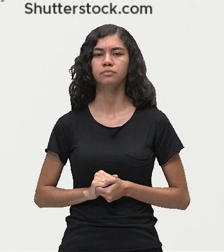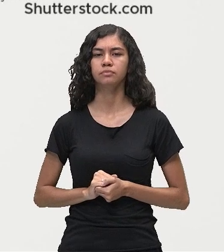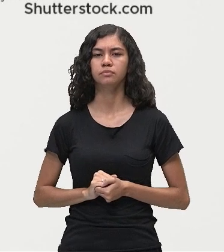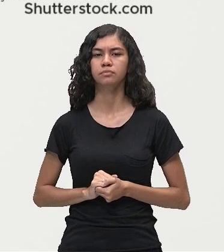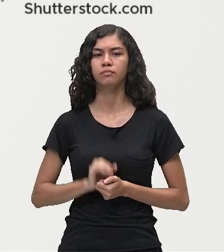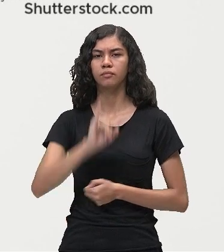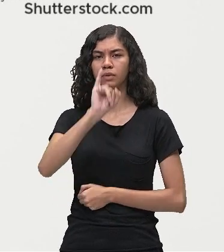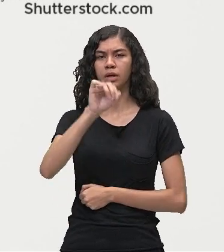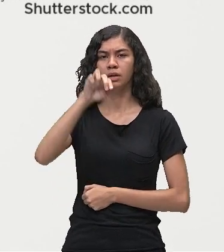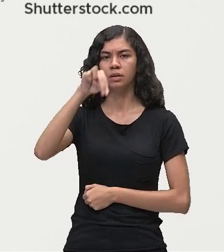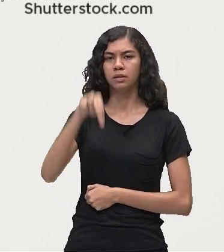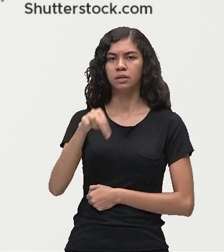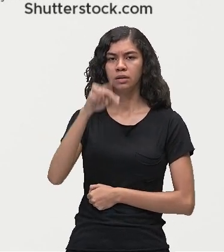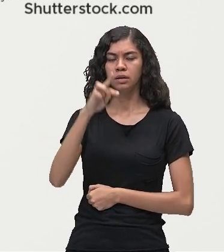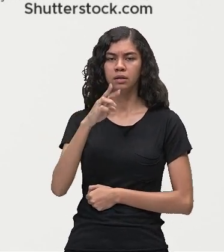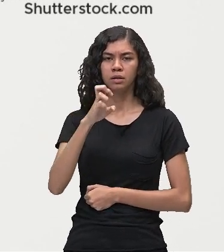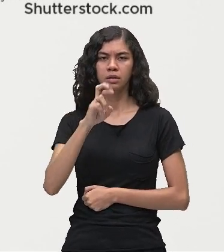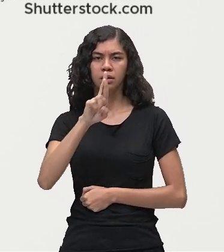interfixa,